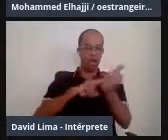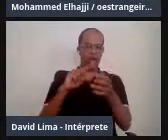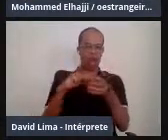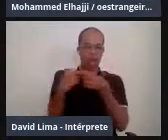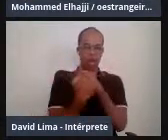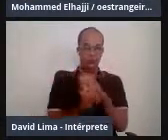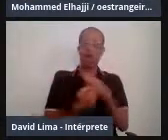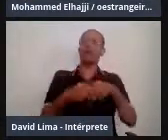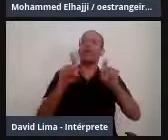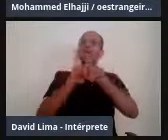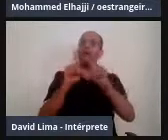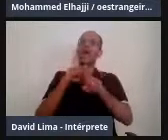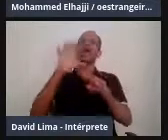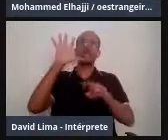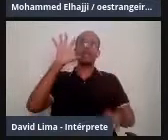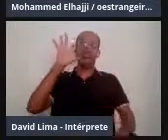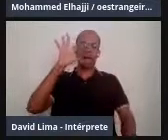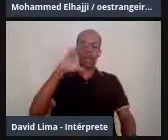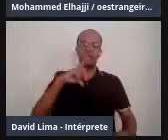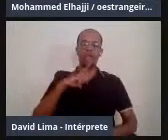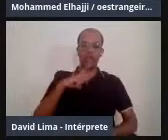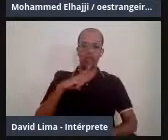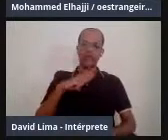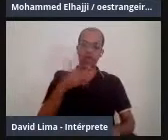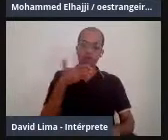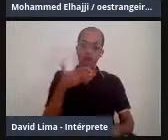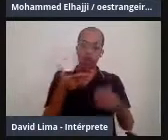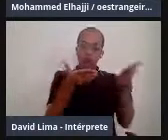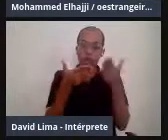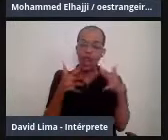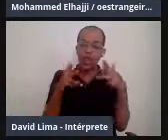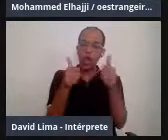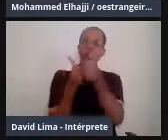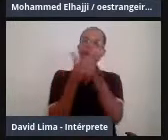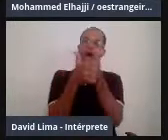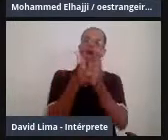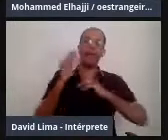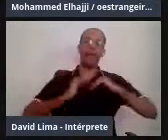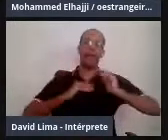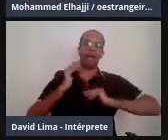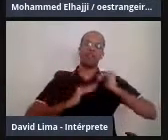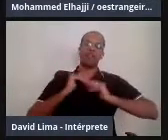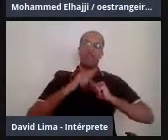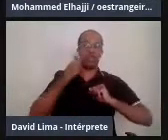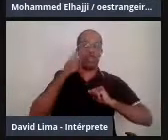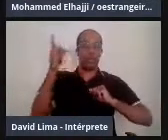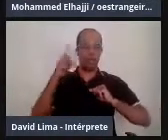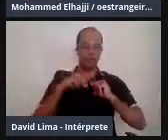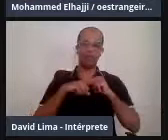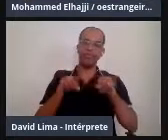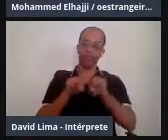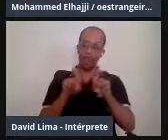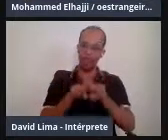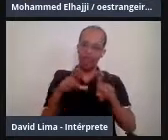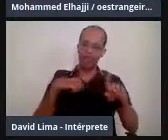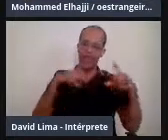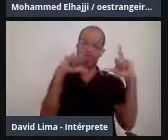também uma página no Instagram. Então, convido todos a acompanhar as nossas atividades por lá também. Tem, inclusive,